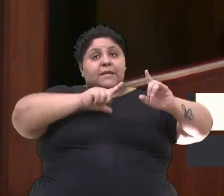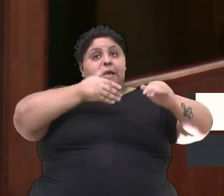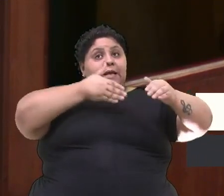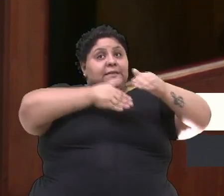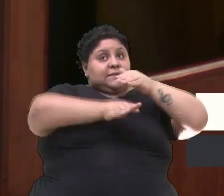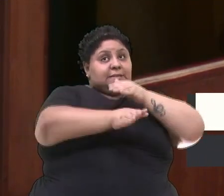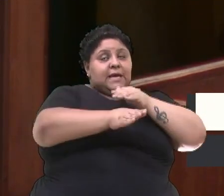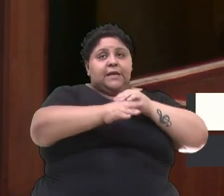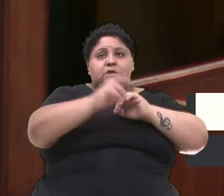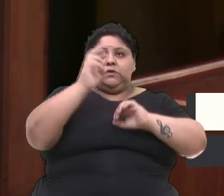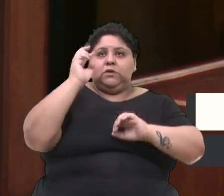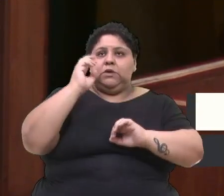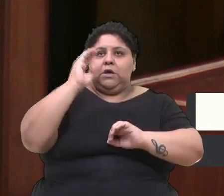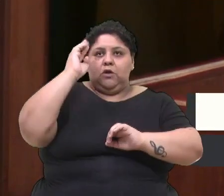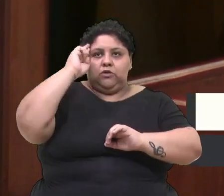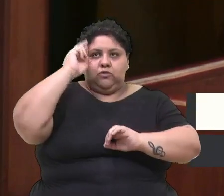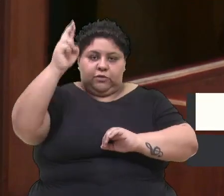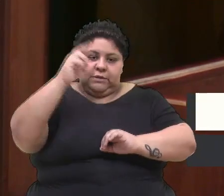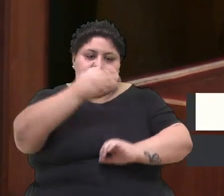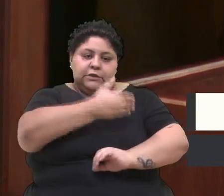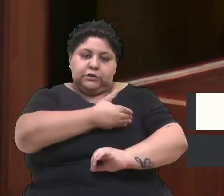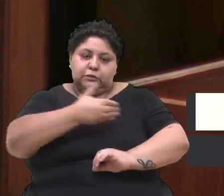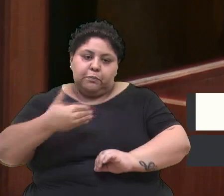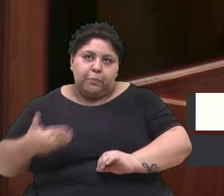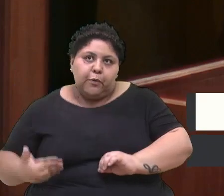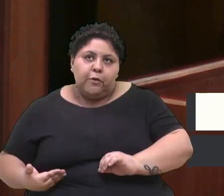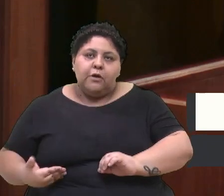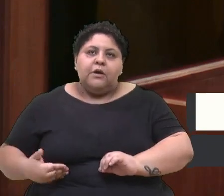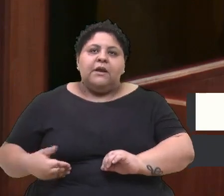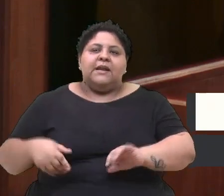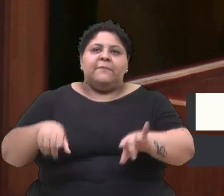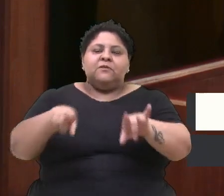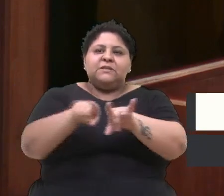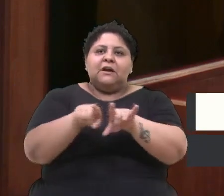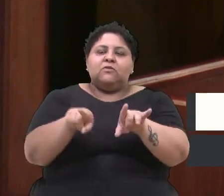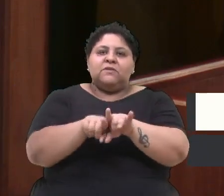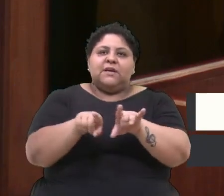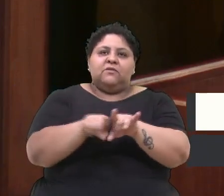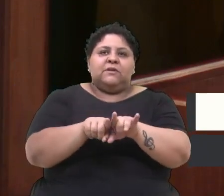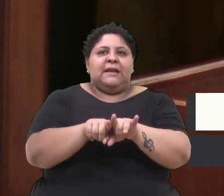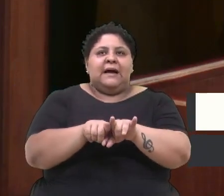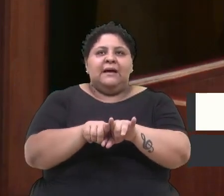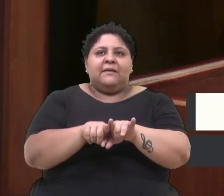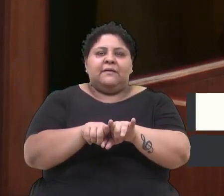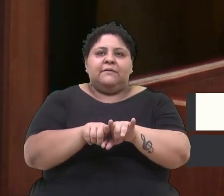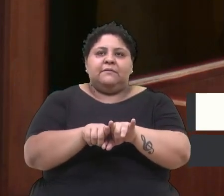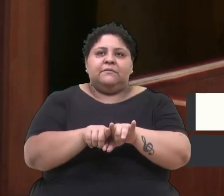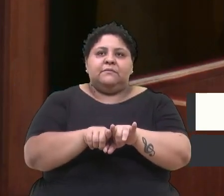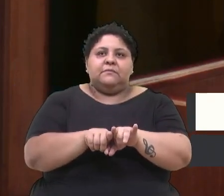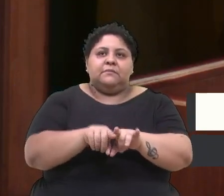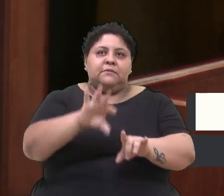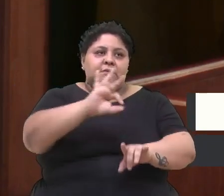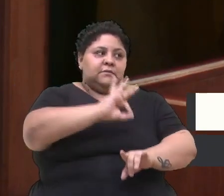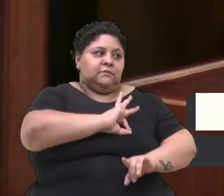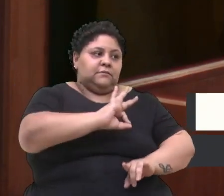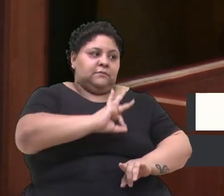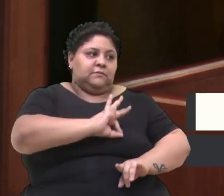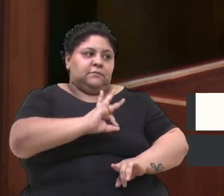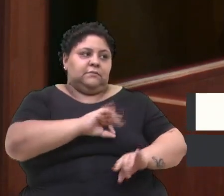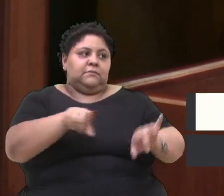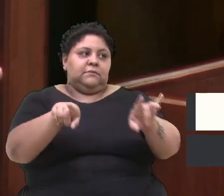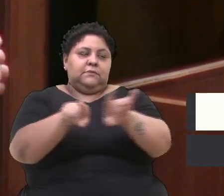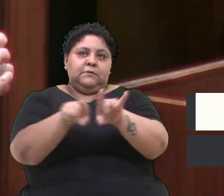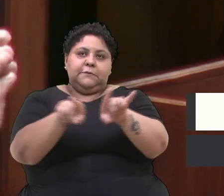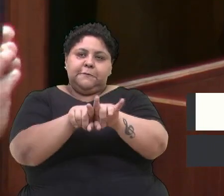Conselho Tutelar, a Brigada Militar, Polícia Civil, Ministério Público, os